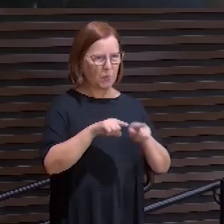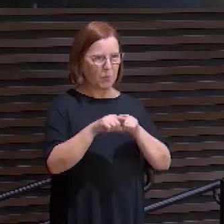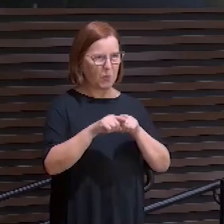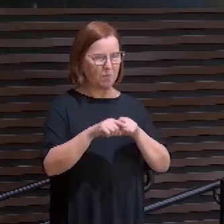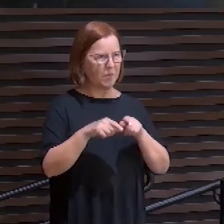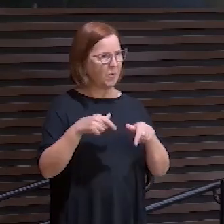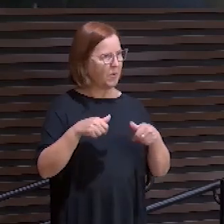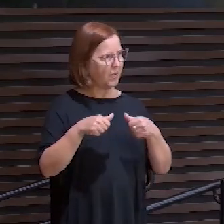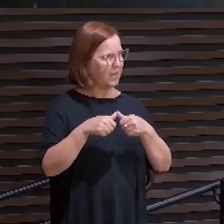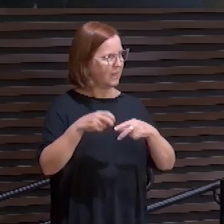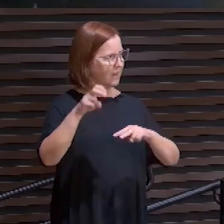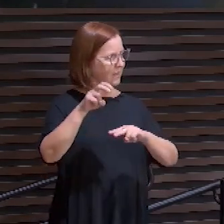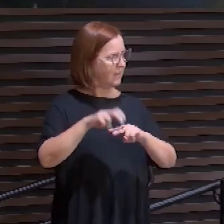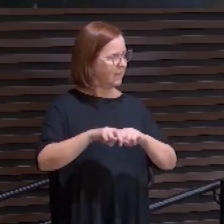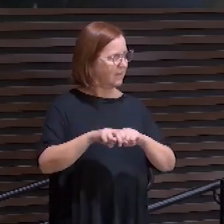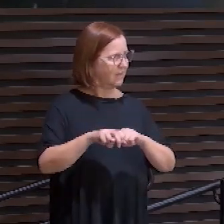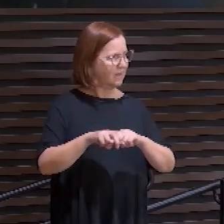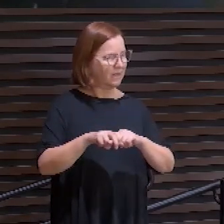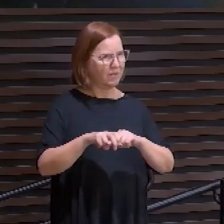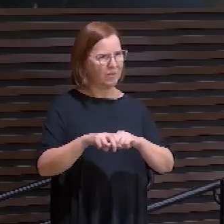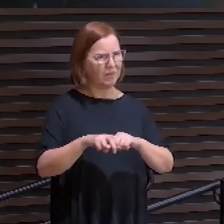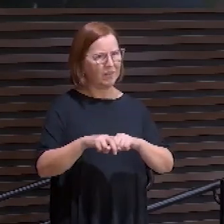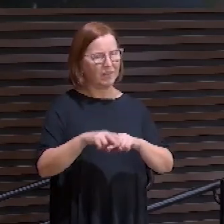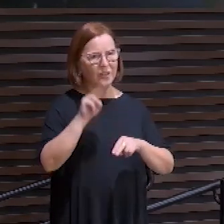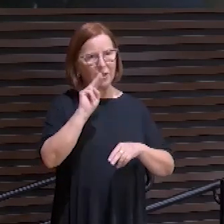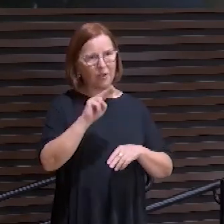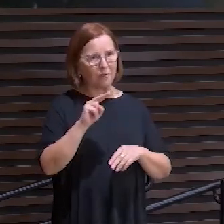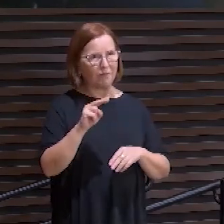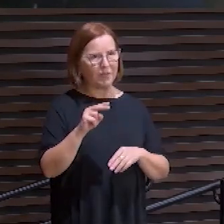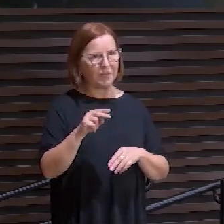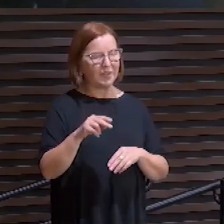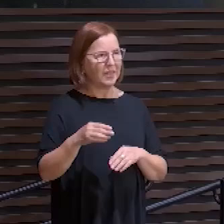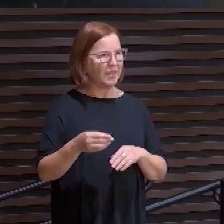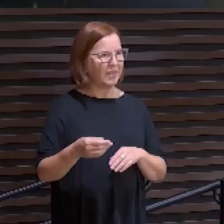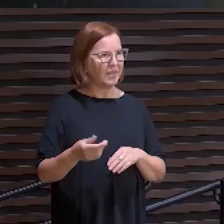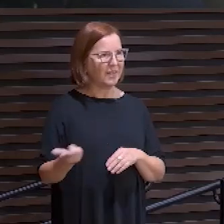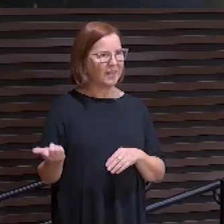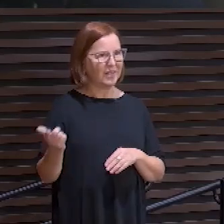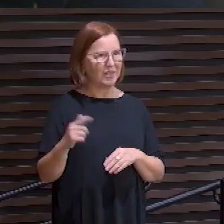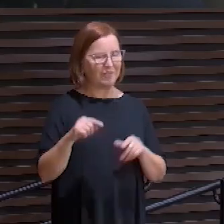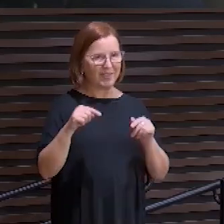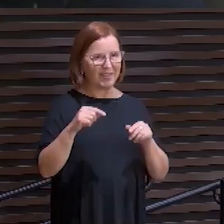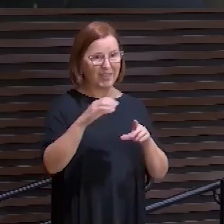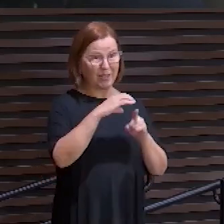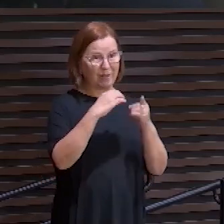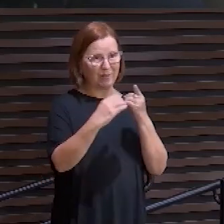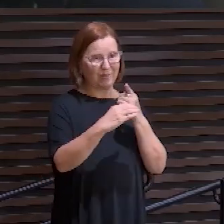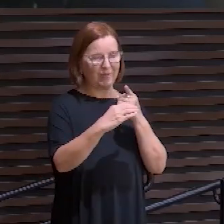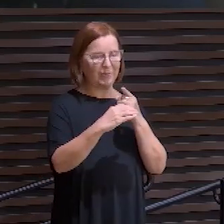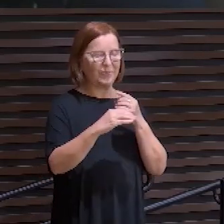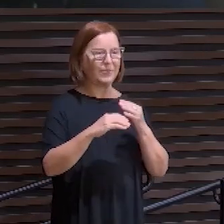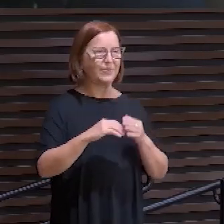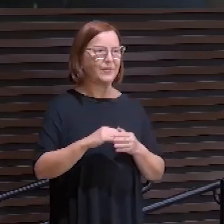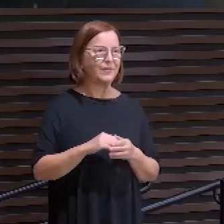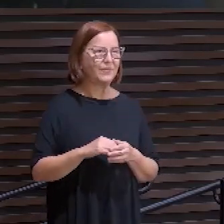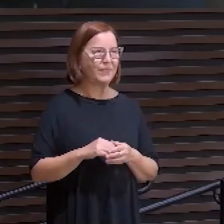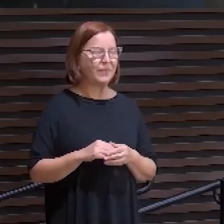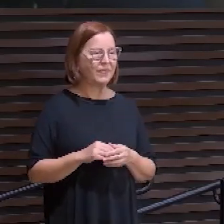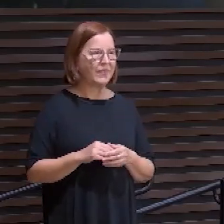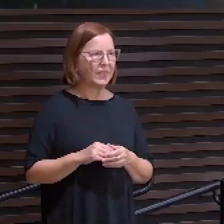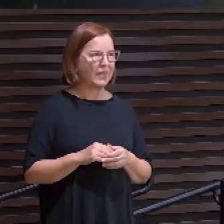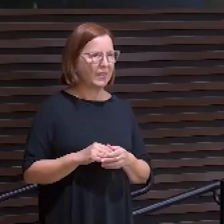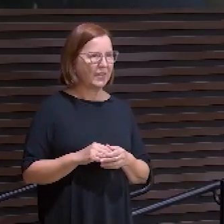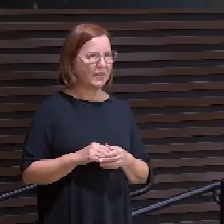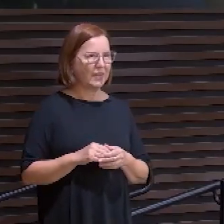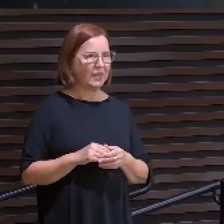por aí, eu vi quando ele veio para prestar o seu culto de oferta,